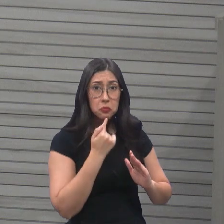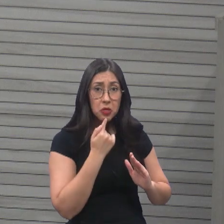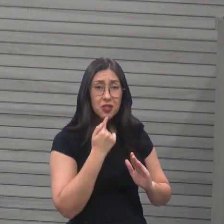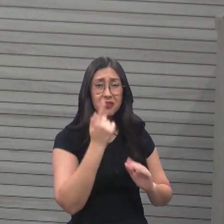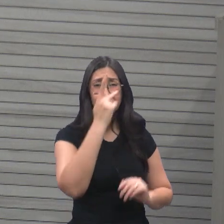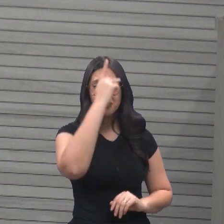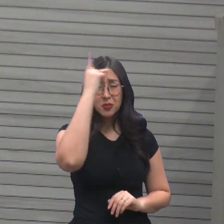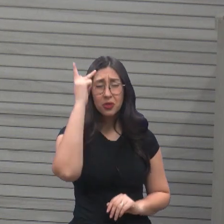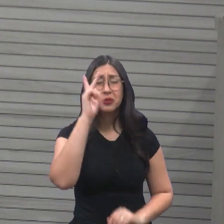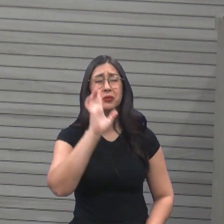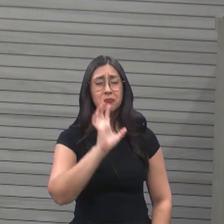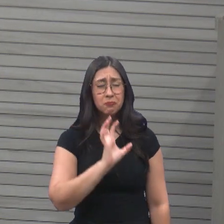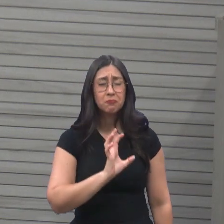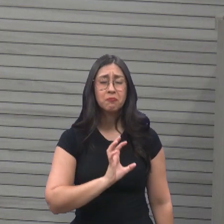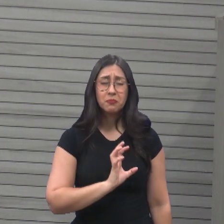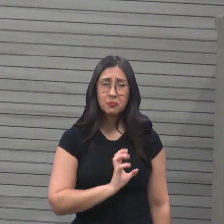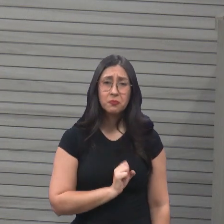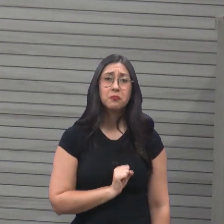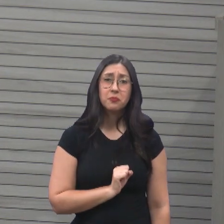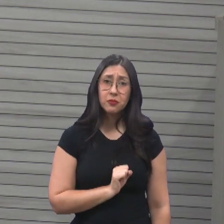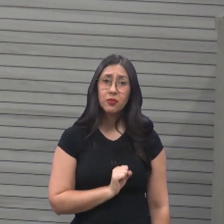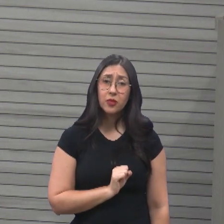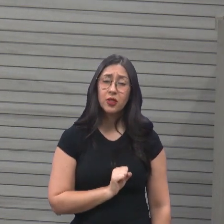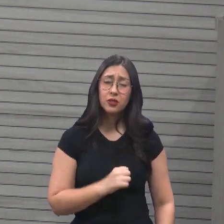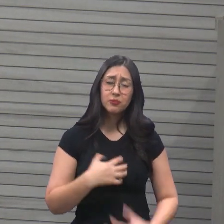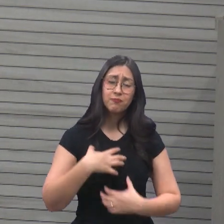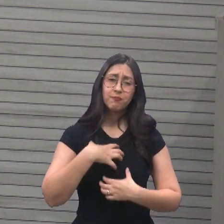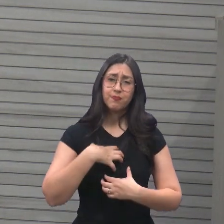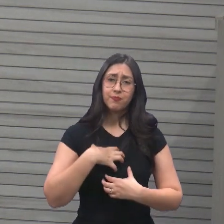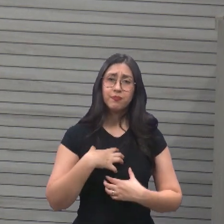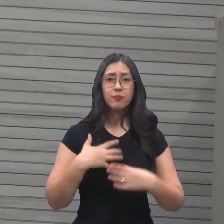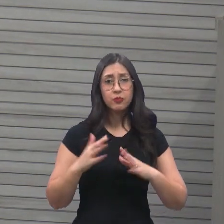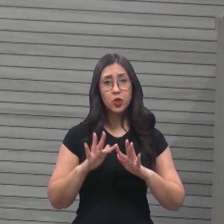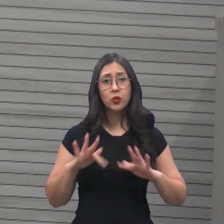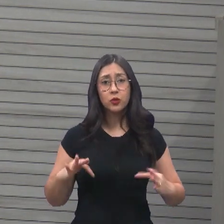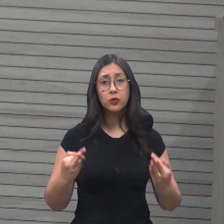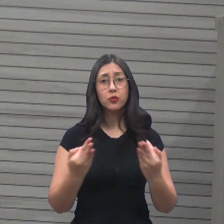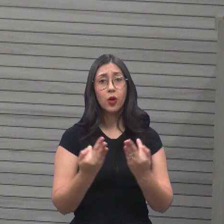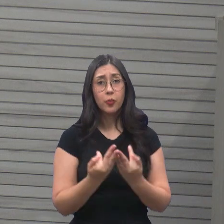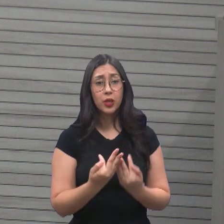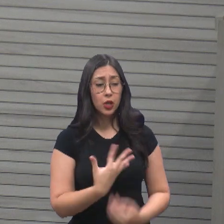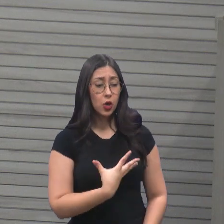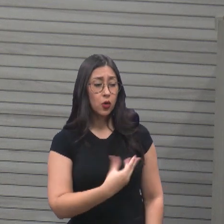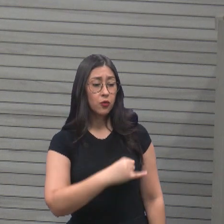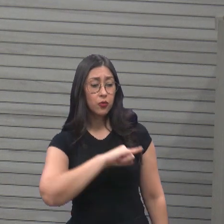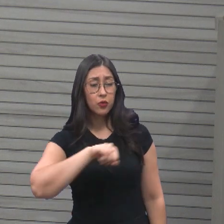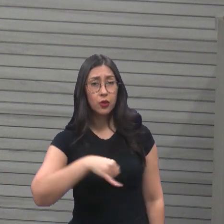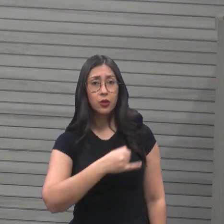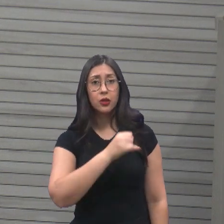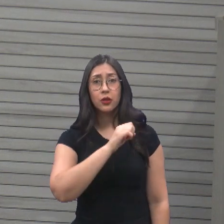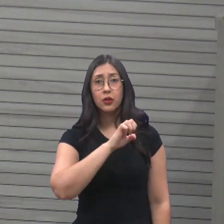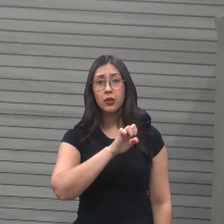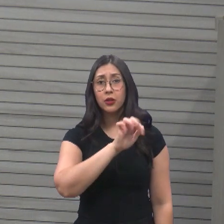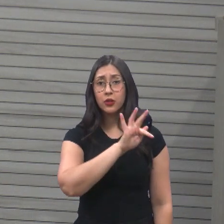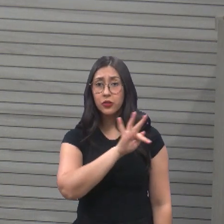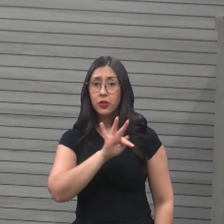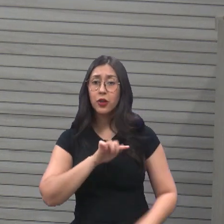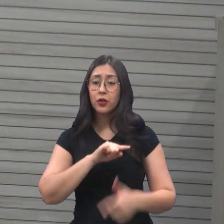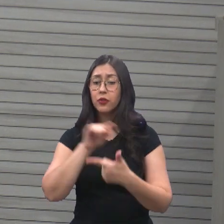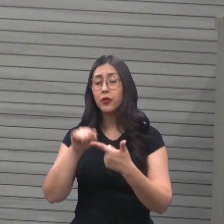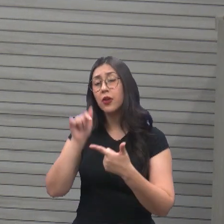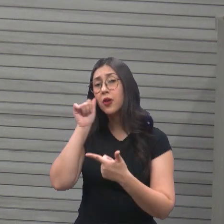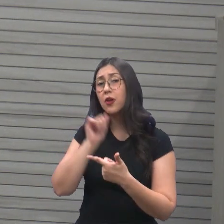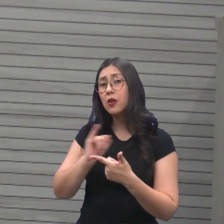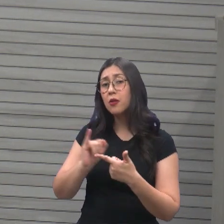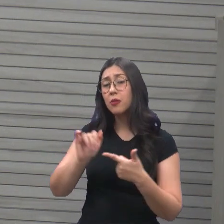muito querida. E deixar os sentimentos aqui a todos os familiares, o filho Jeffrey Matos, a sua irmã Alessandra